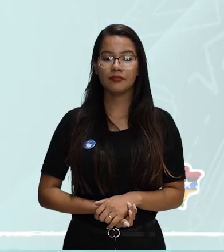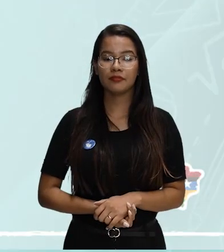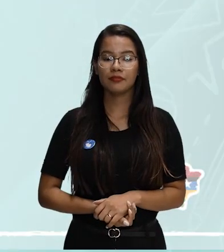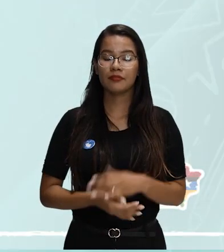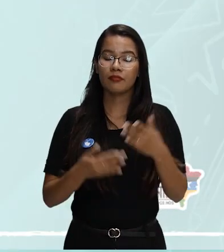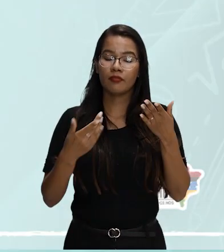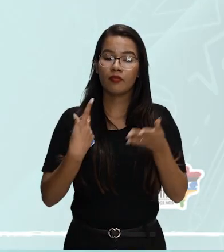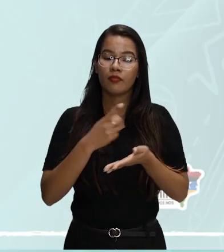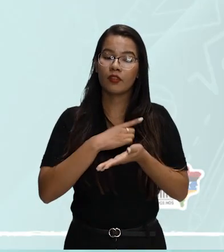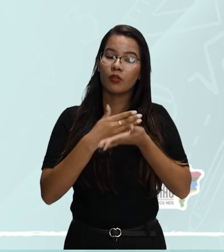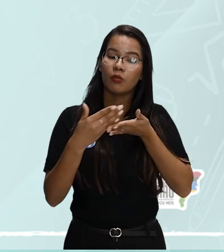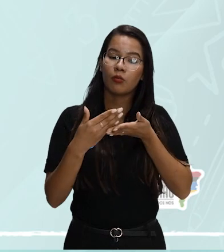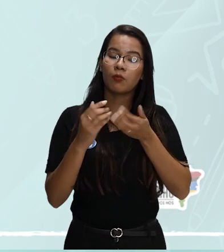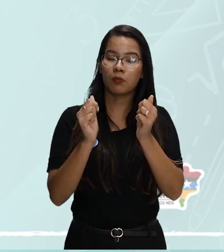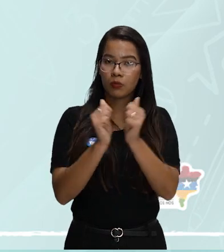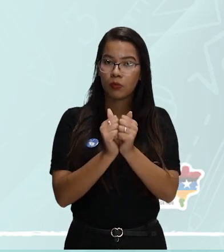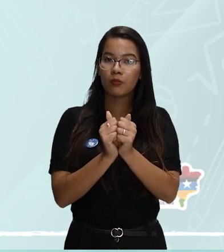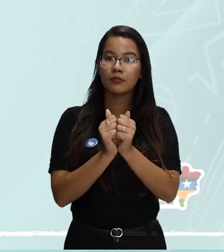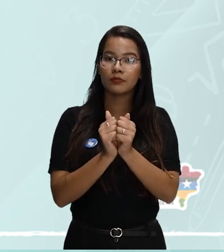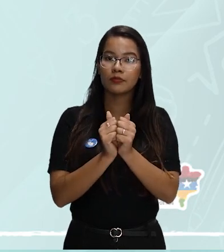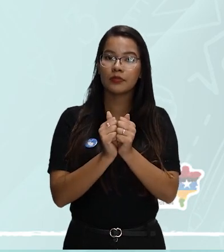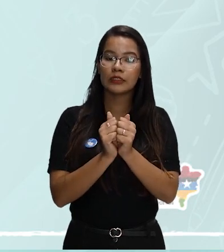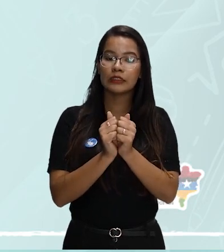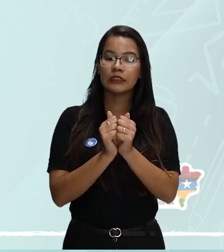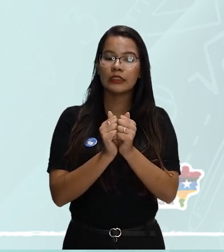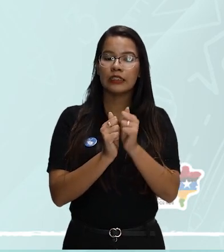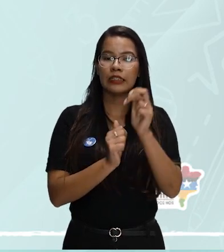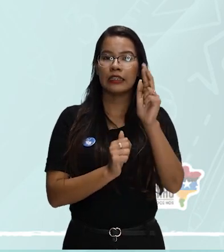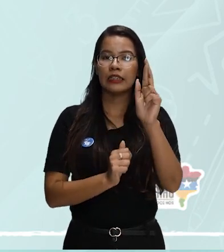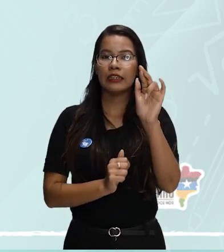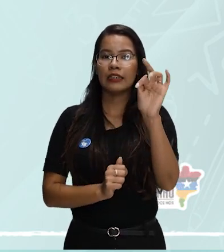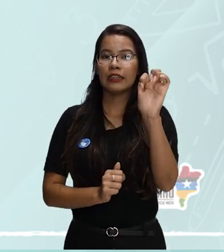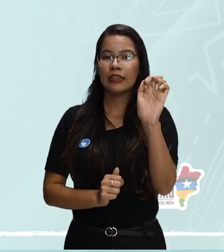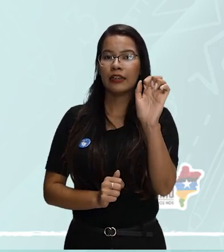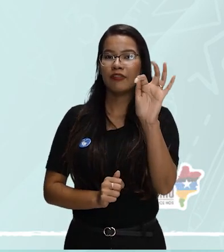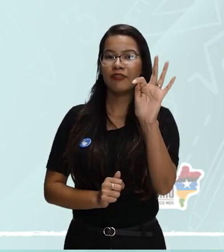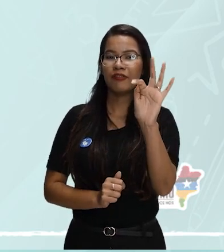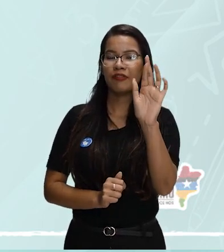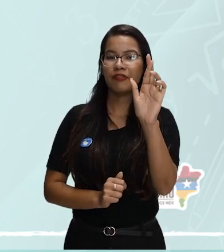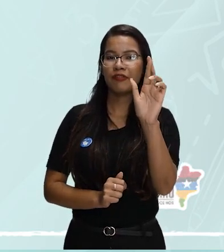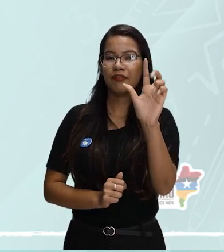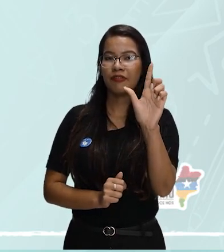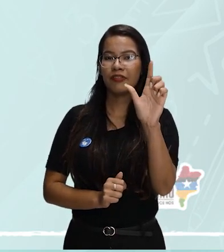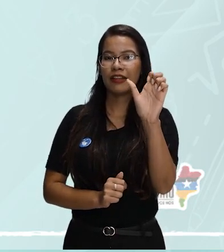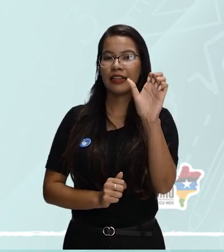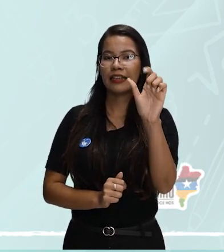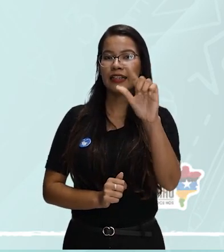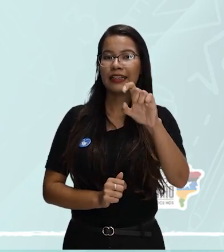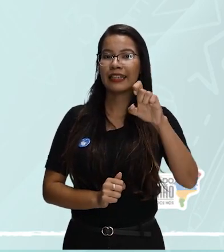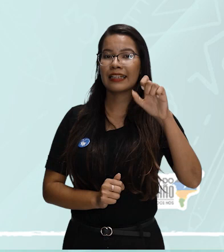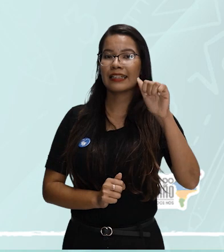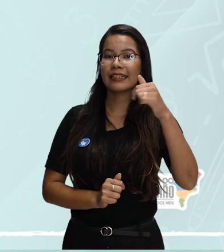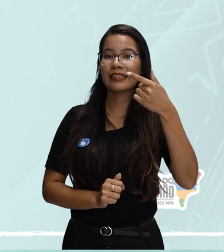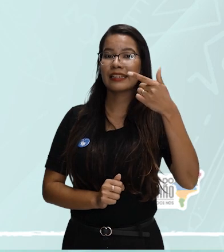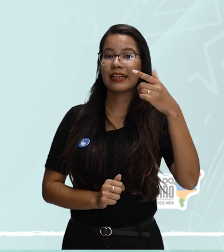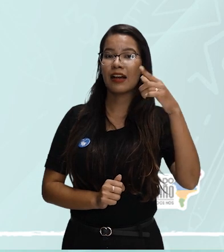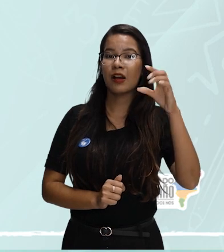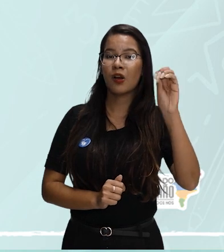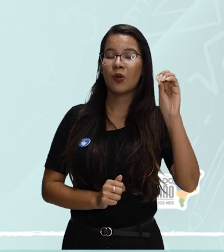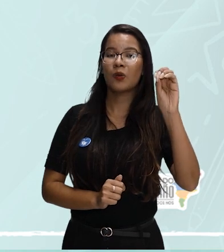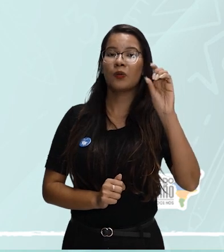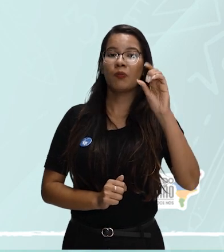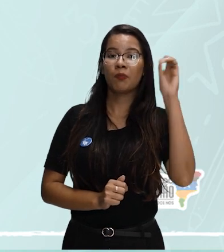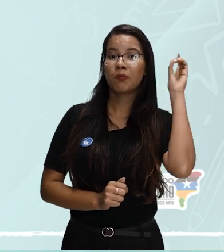Então, nós começamos aqui com a reflexão da luz. Então, a reflexão ele é